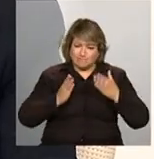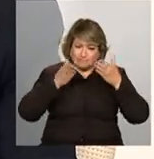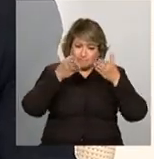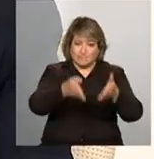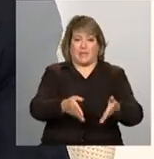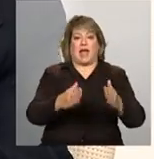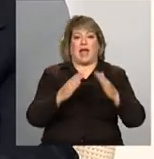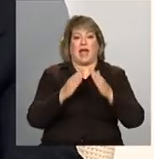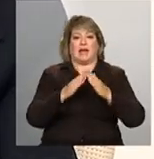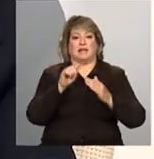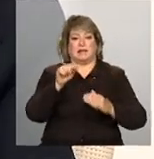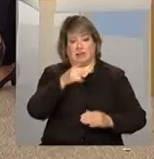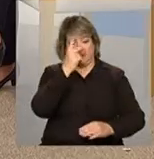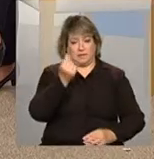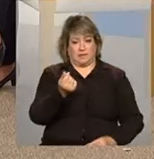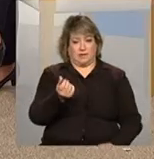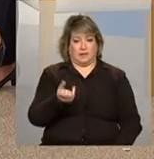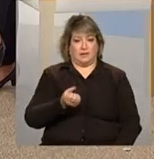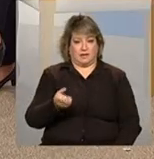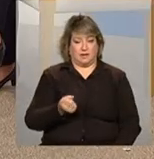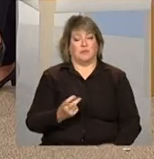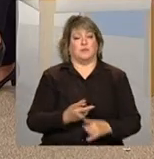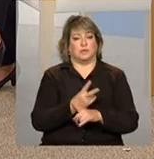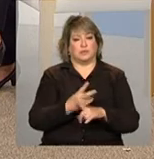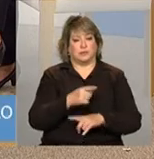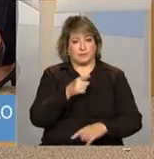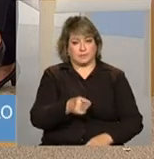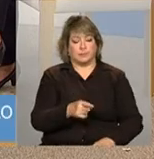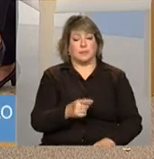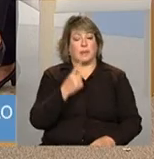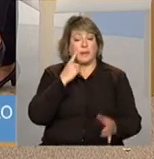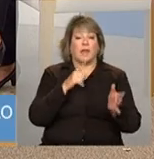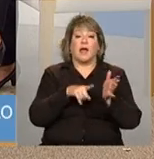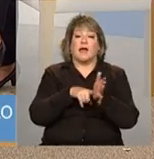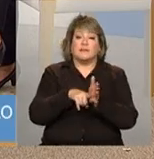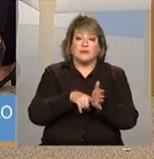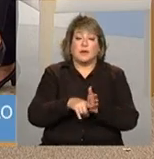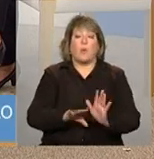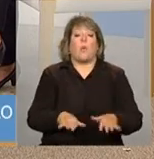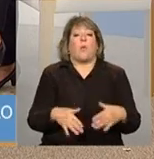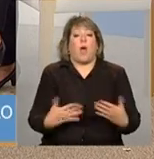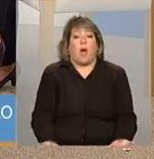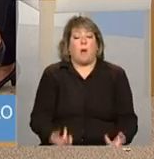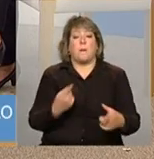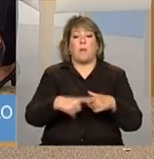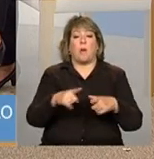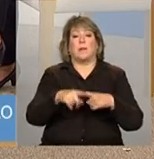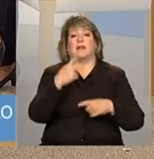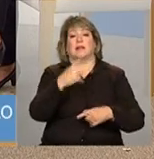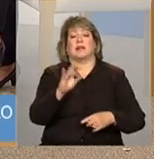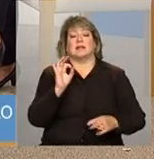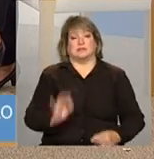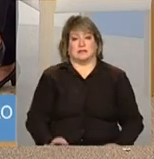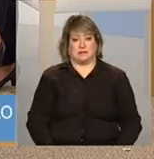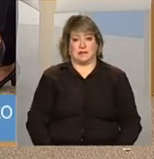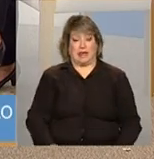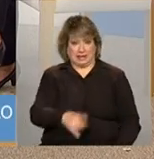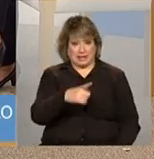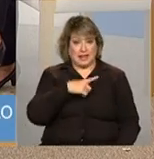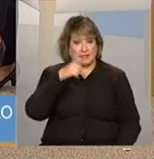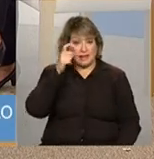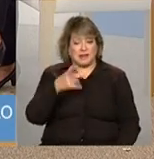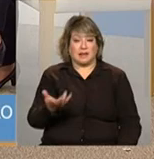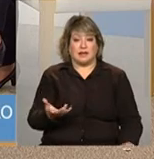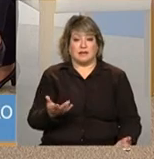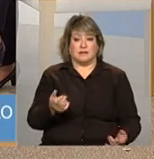esse beneficiário, ir em busca desse beneficiário e avaliar qual é a situação dele, não é? Ele tem interesse na